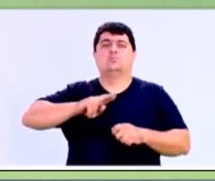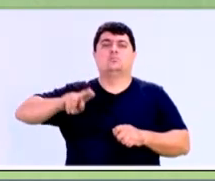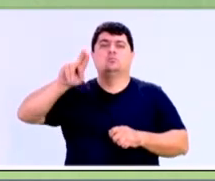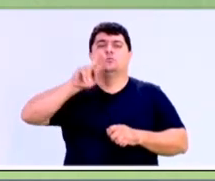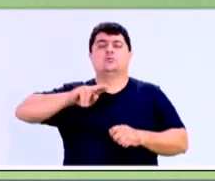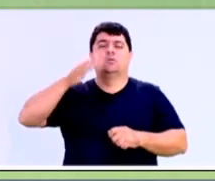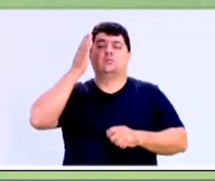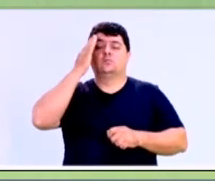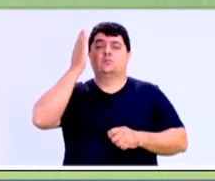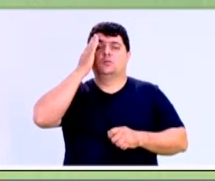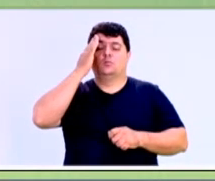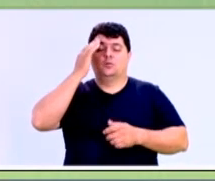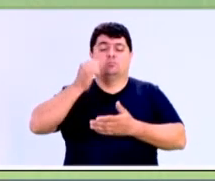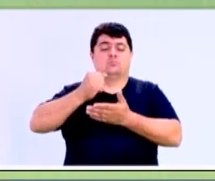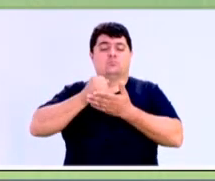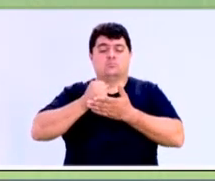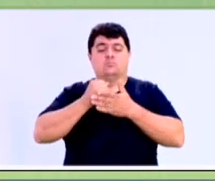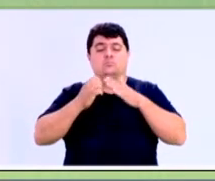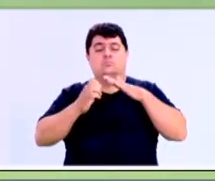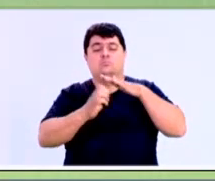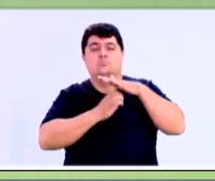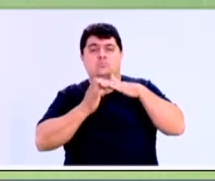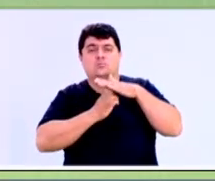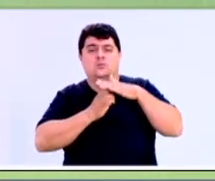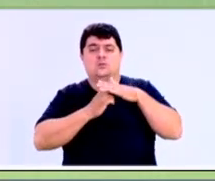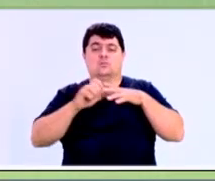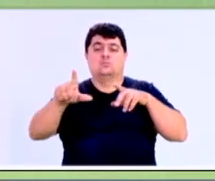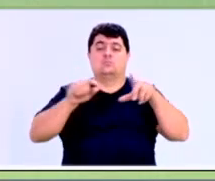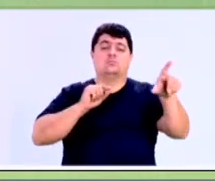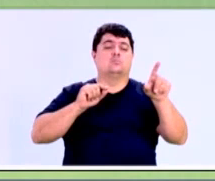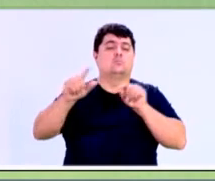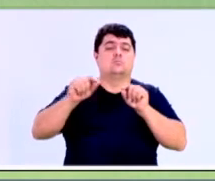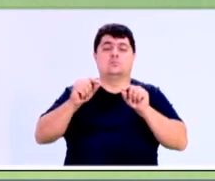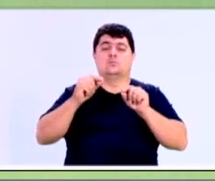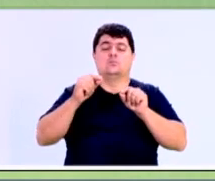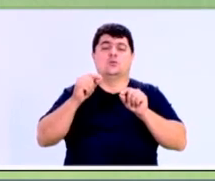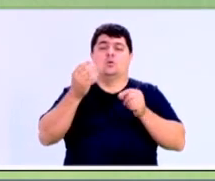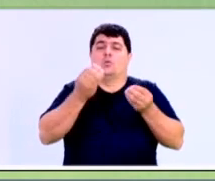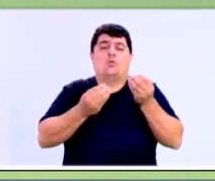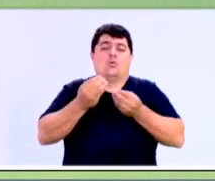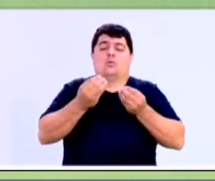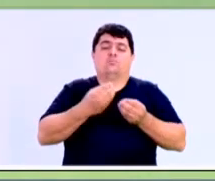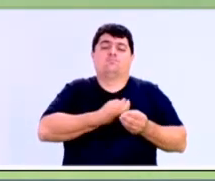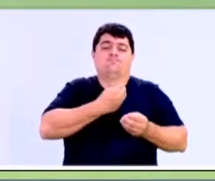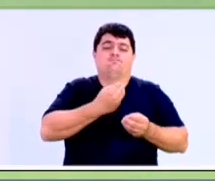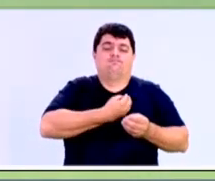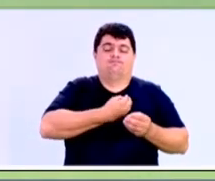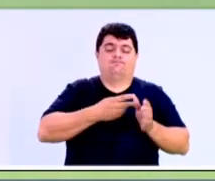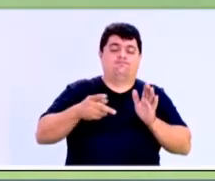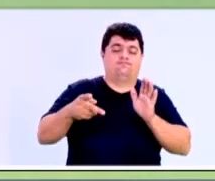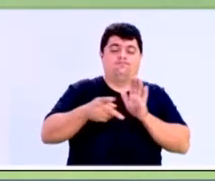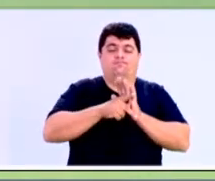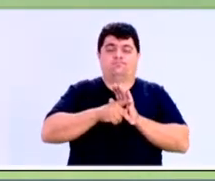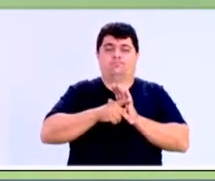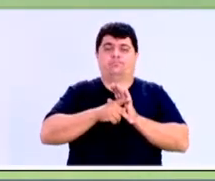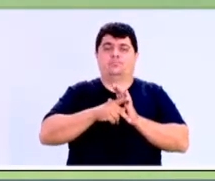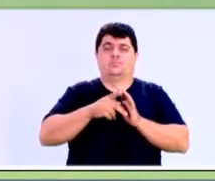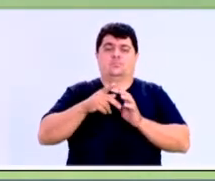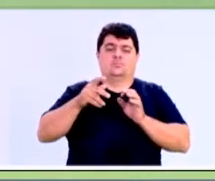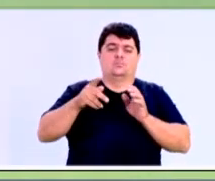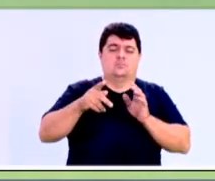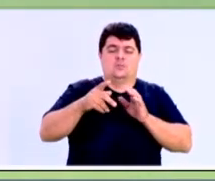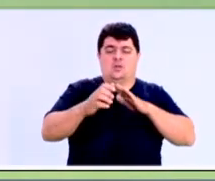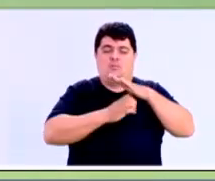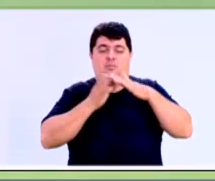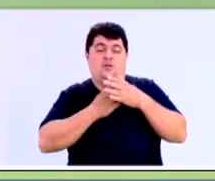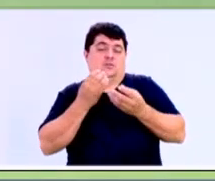ajuda as empresas a tomarem decisões importantes a respeito dos ciclos